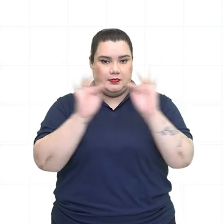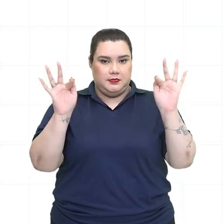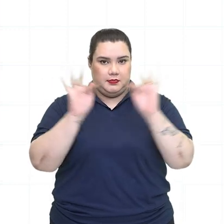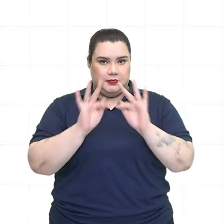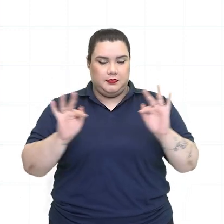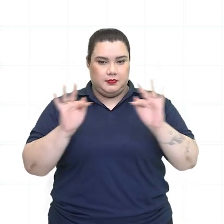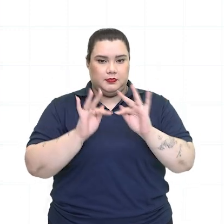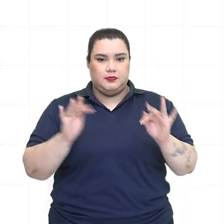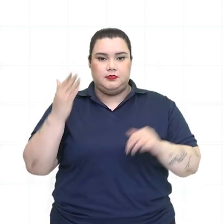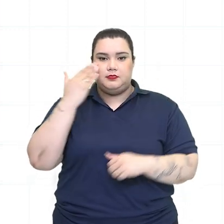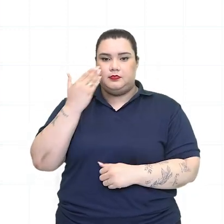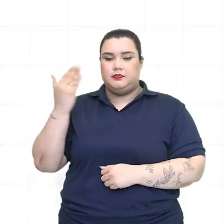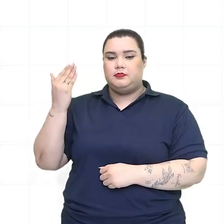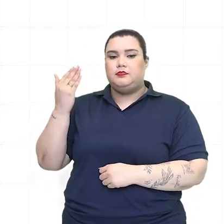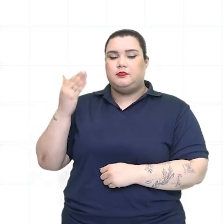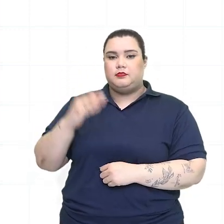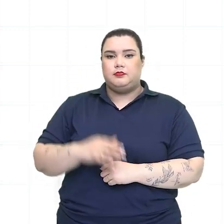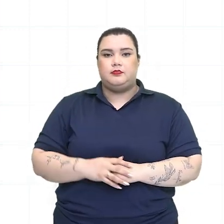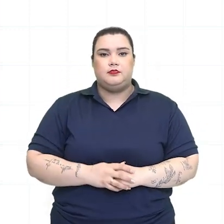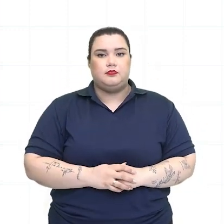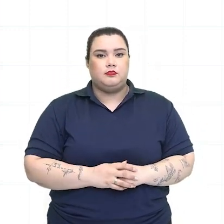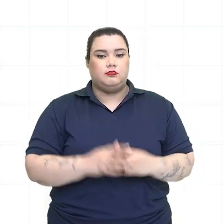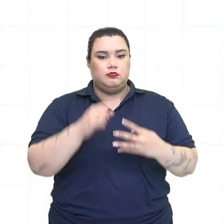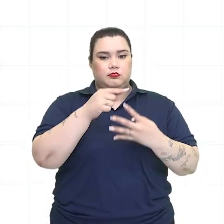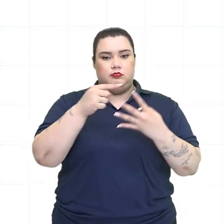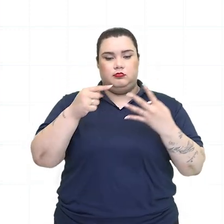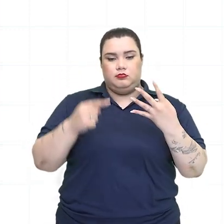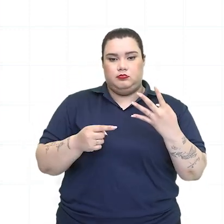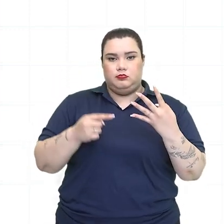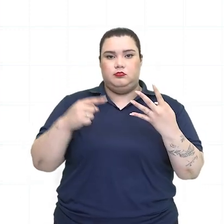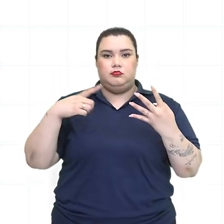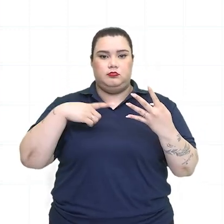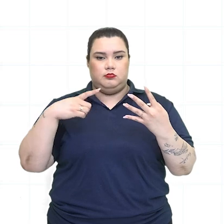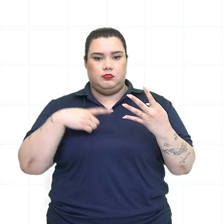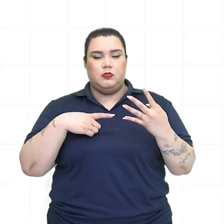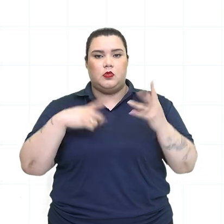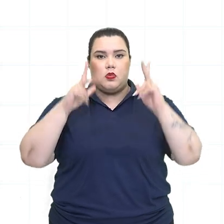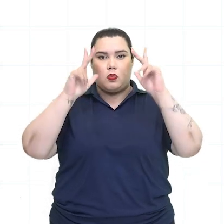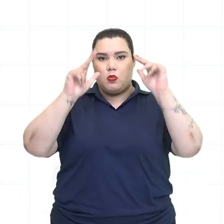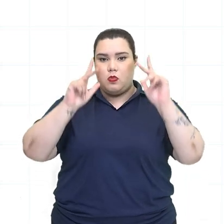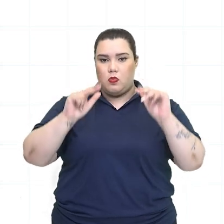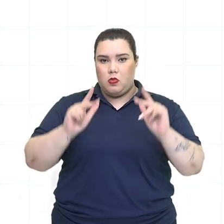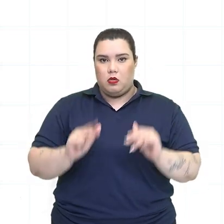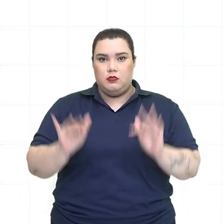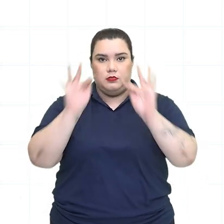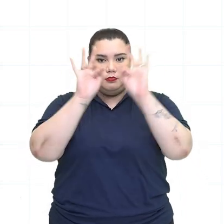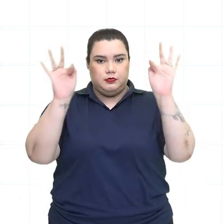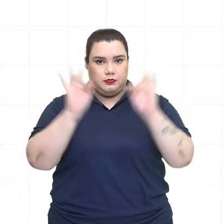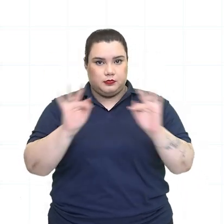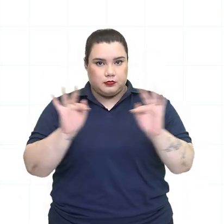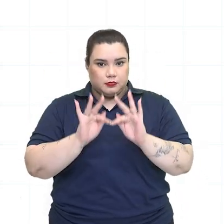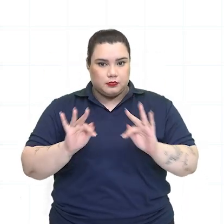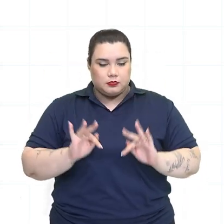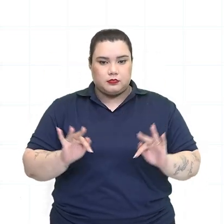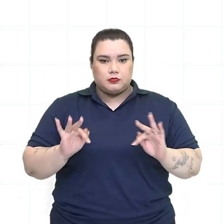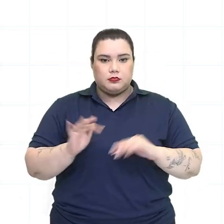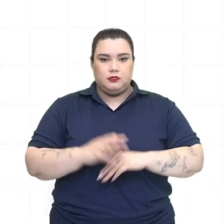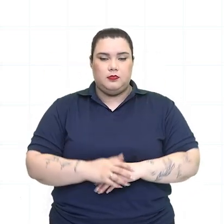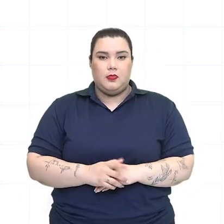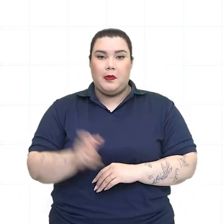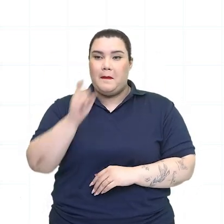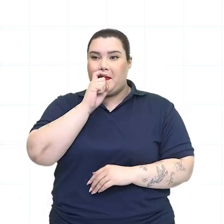frases. Veja só. Eu tenho um padrão aí de frase.